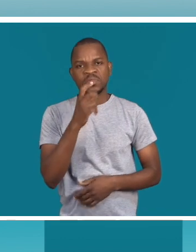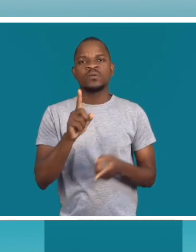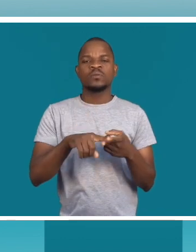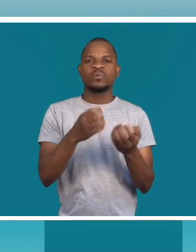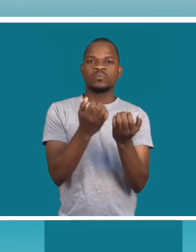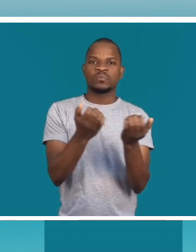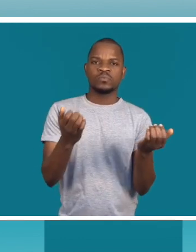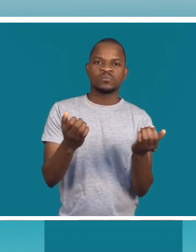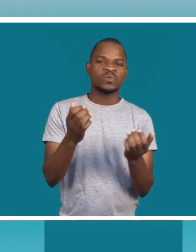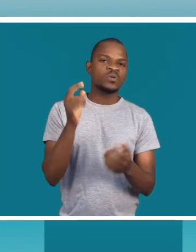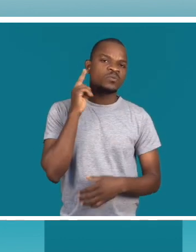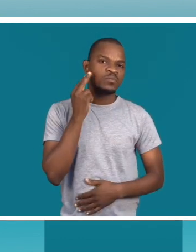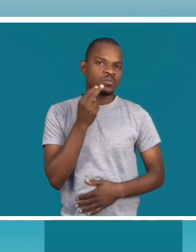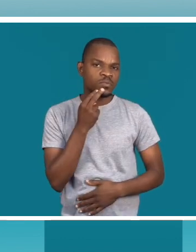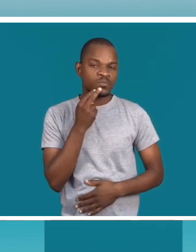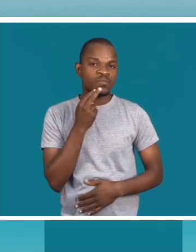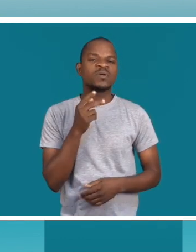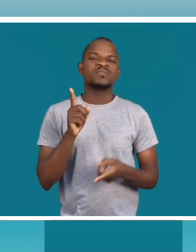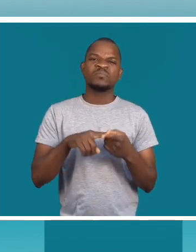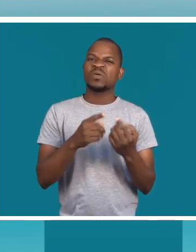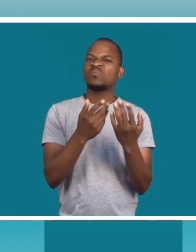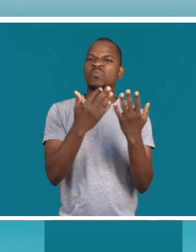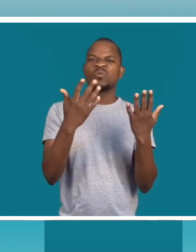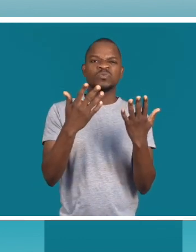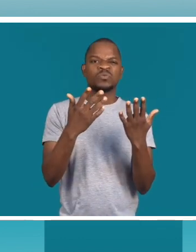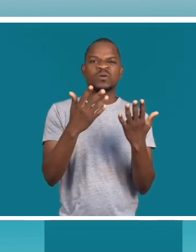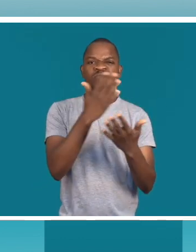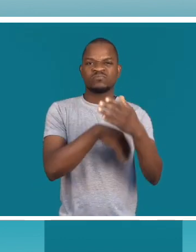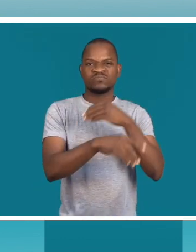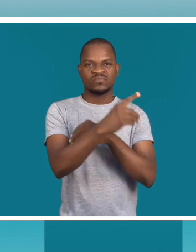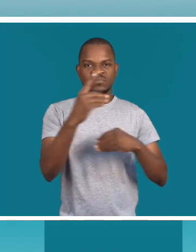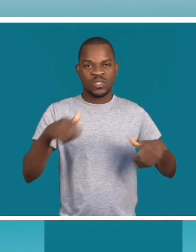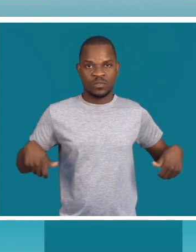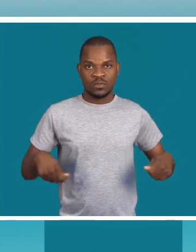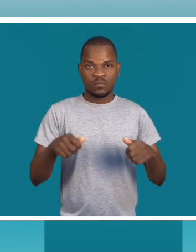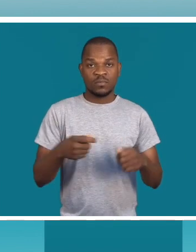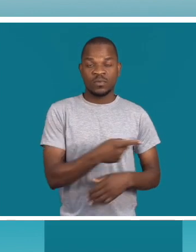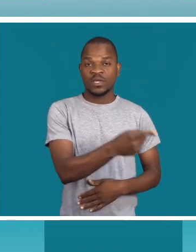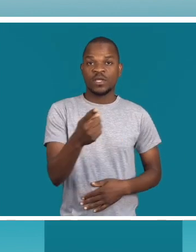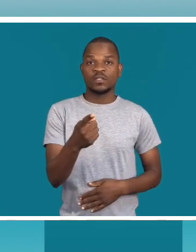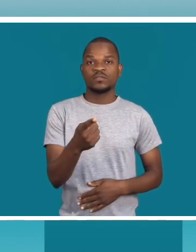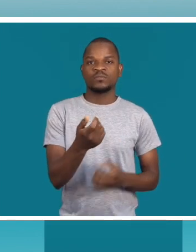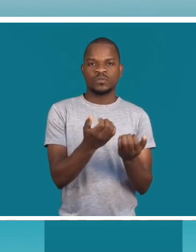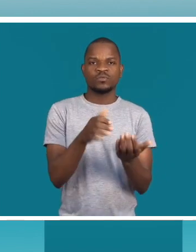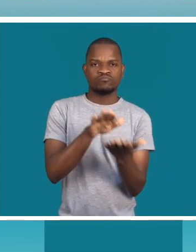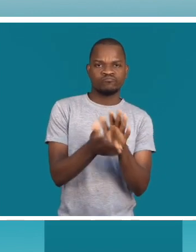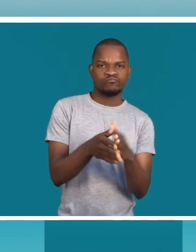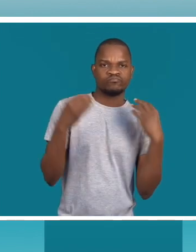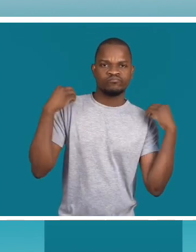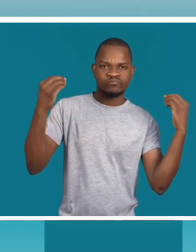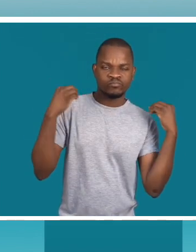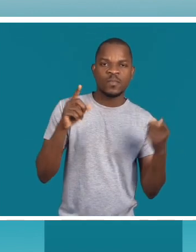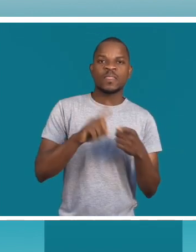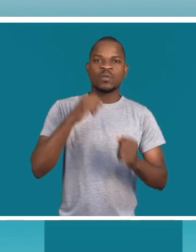estão lá crianças com deficiência auditiva e outras com deficiência física, motora. E são crianças que estão se preparando em